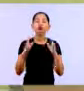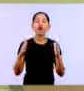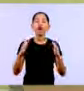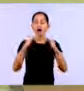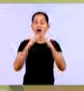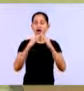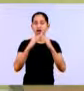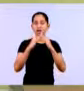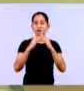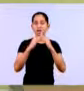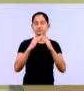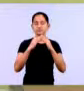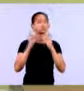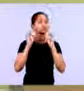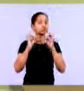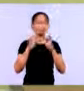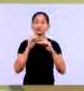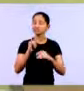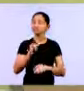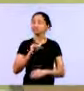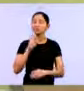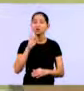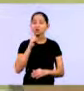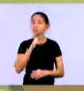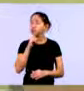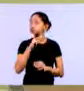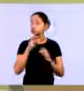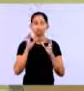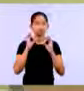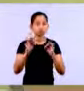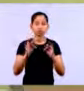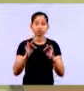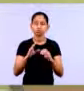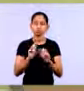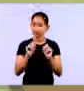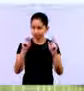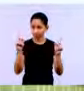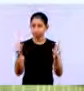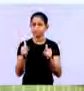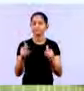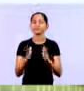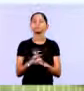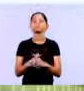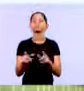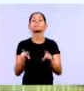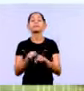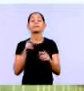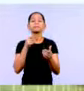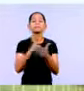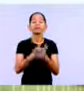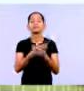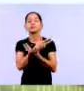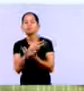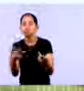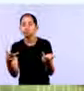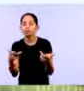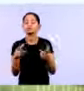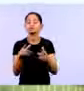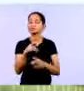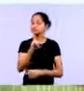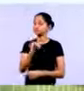é medida excepcional, e somente com bens imóveis. E com relação à consignação em pagamento, é uma situação em que o